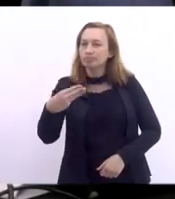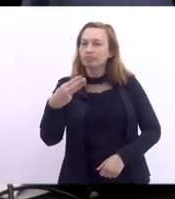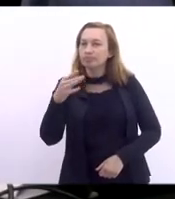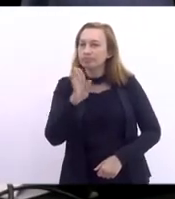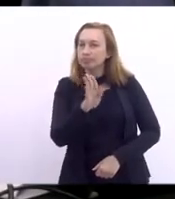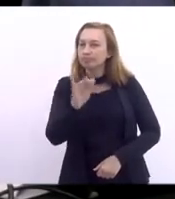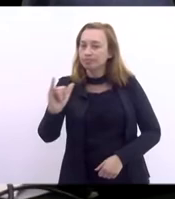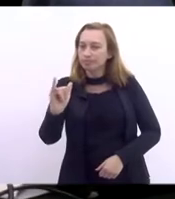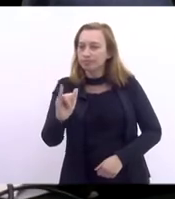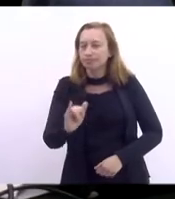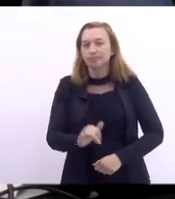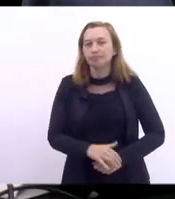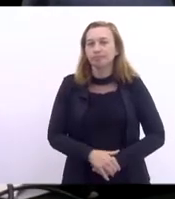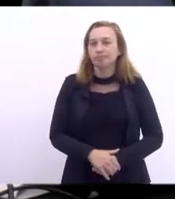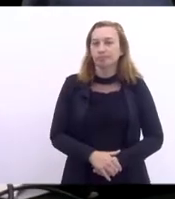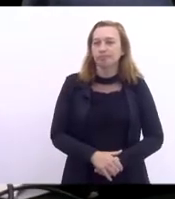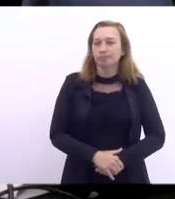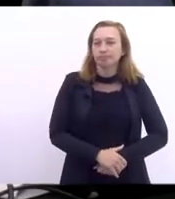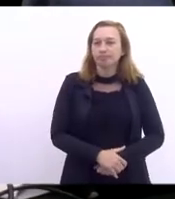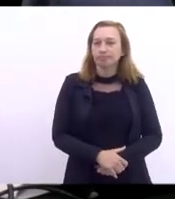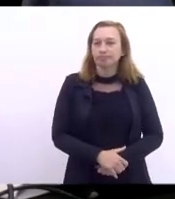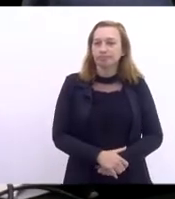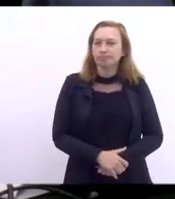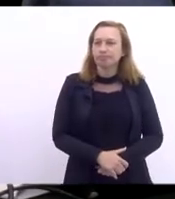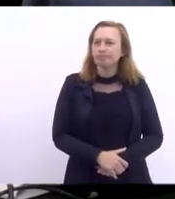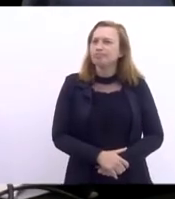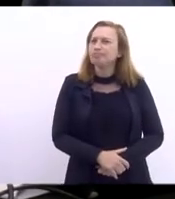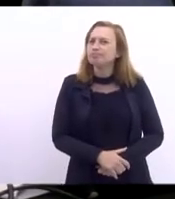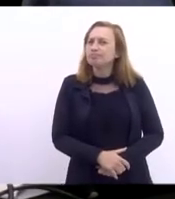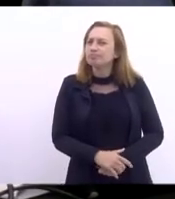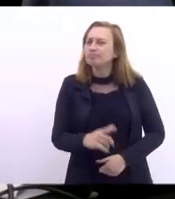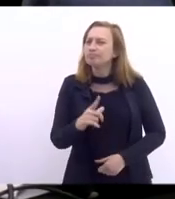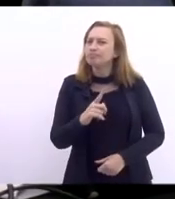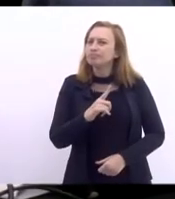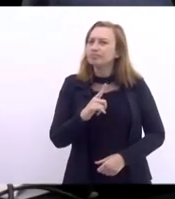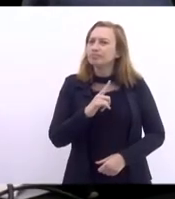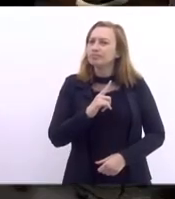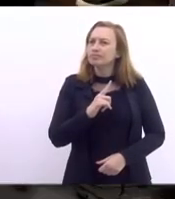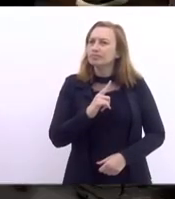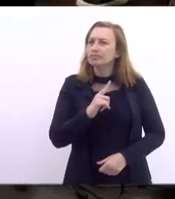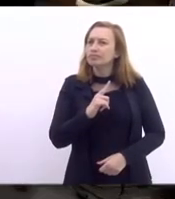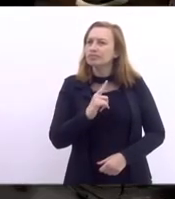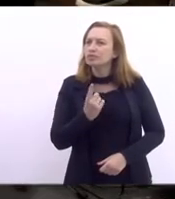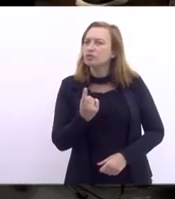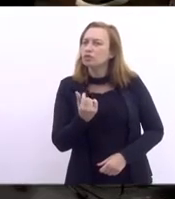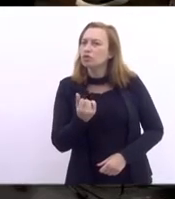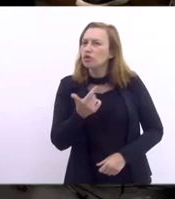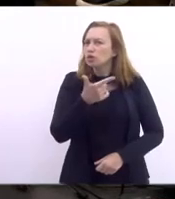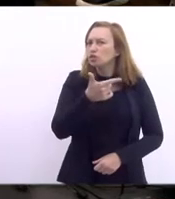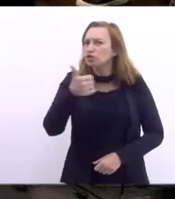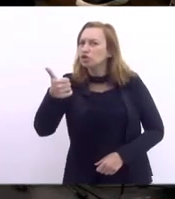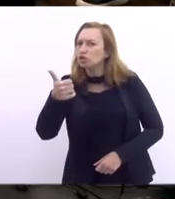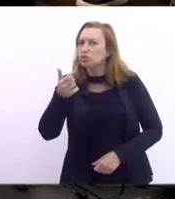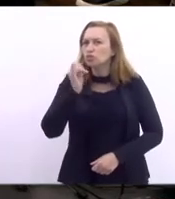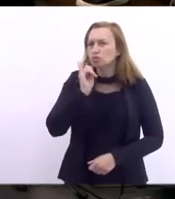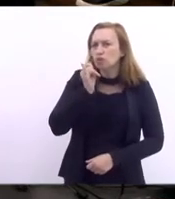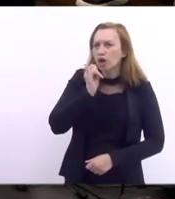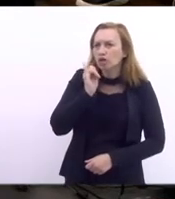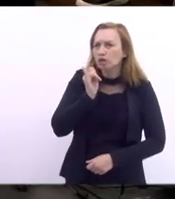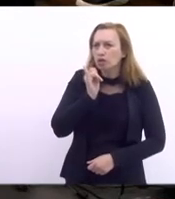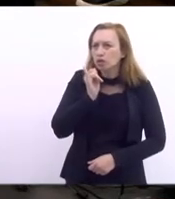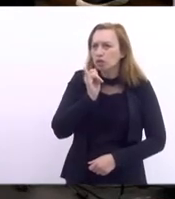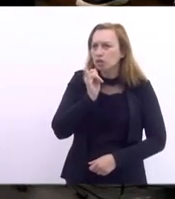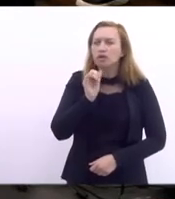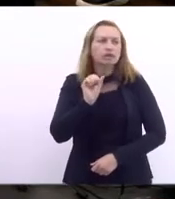e isso virar nas contas de 21 e no relatório das contas